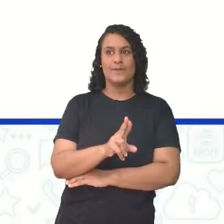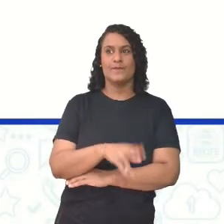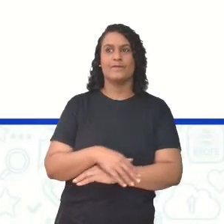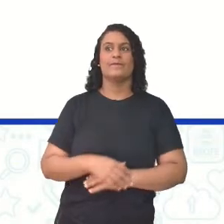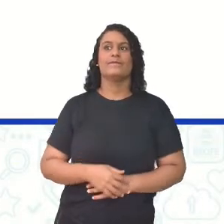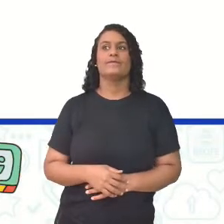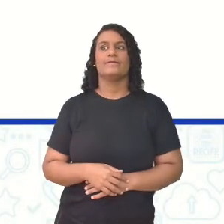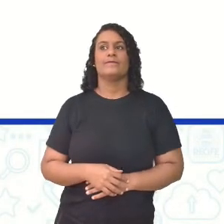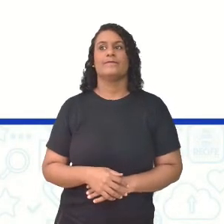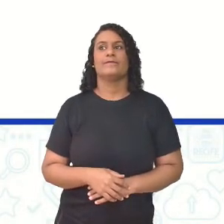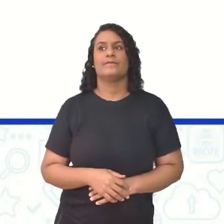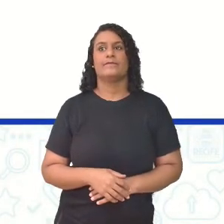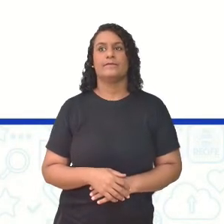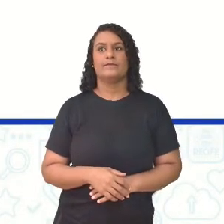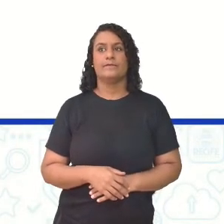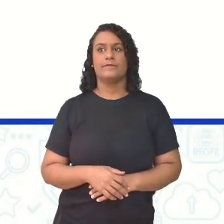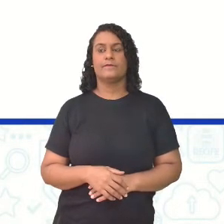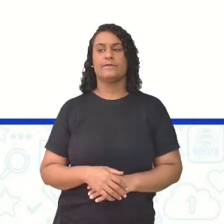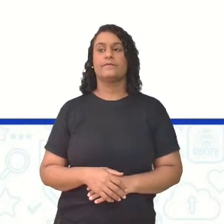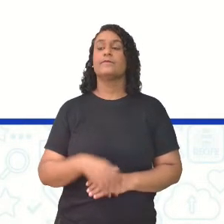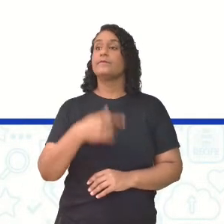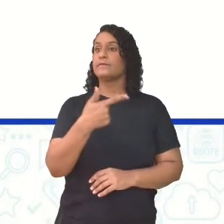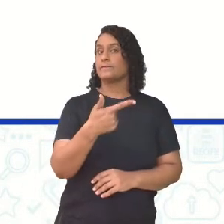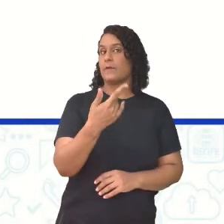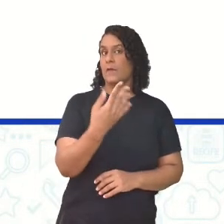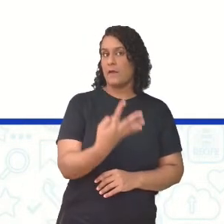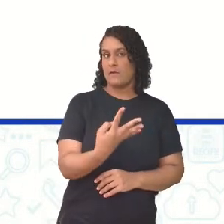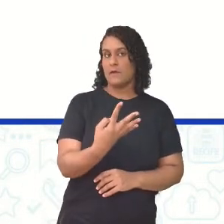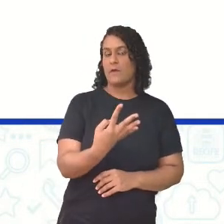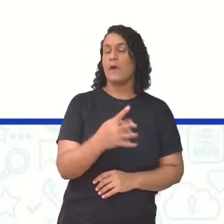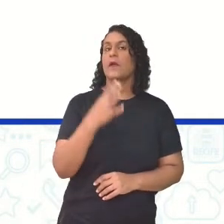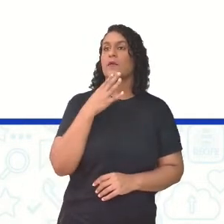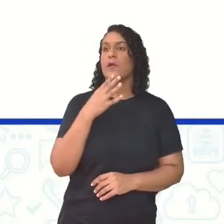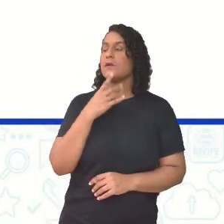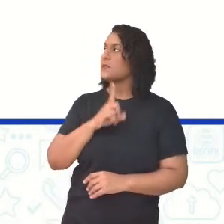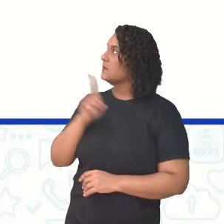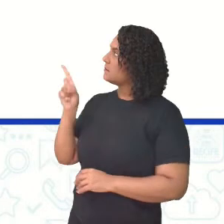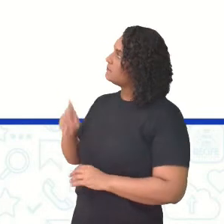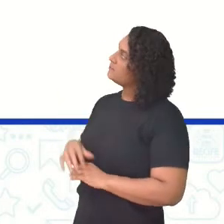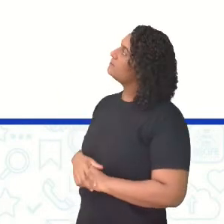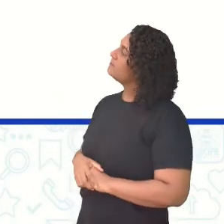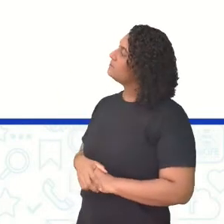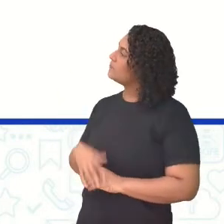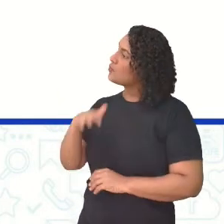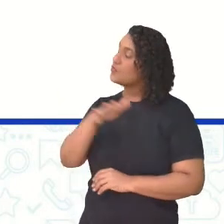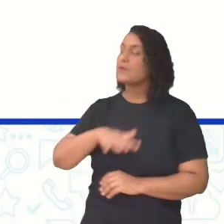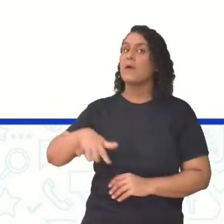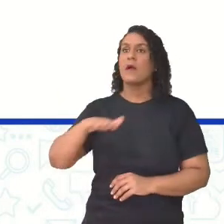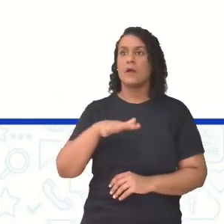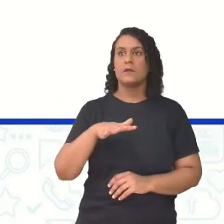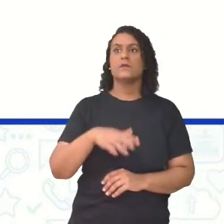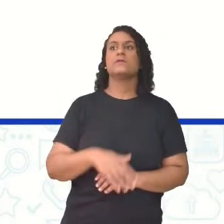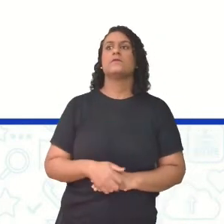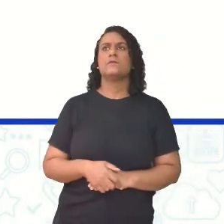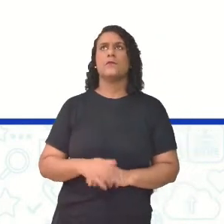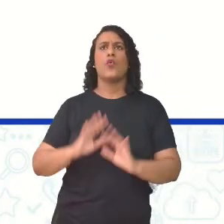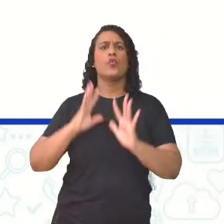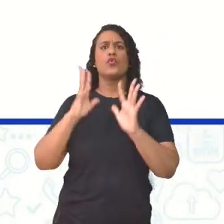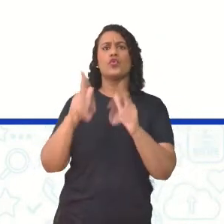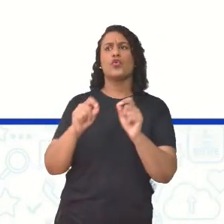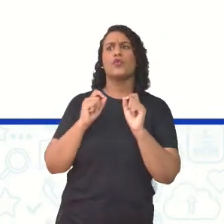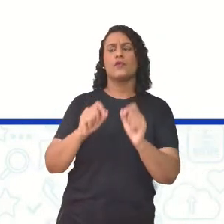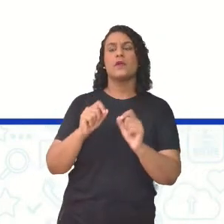ó. Isso, ó, 24 é a parte conhecida do outro lado, ó, 24 está para o todo. Quem é o todo?